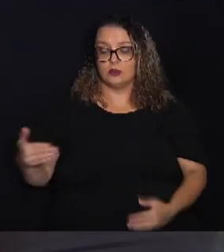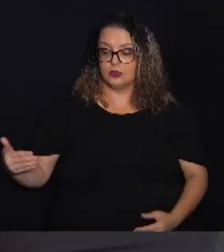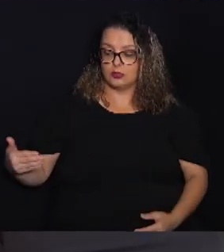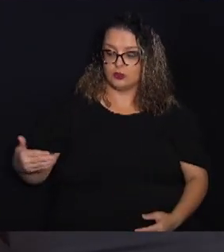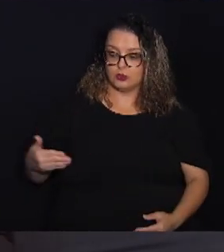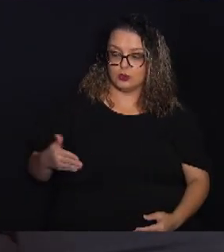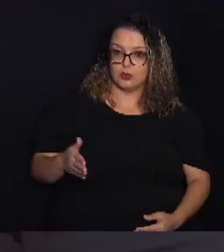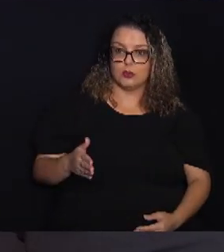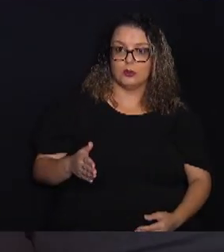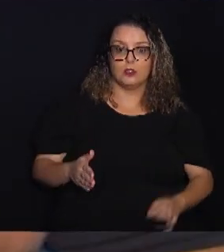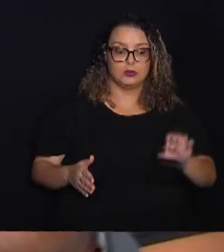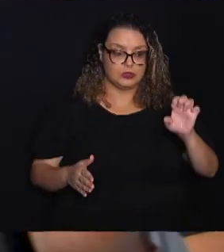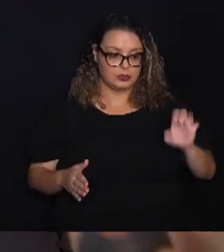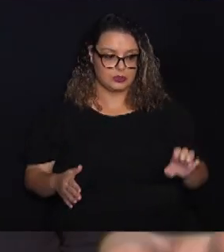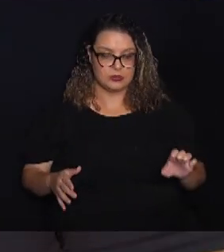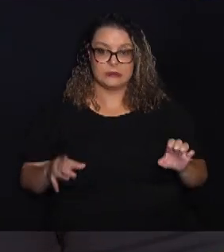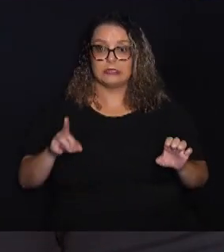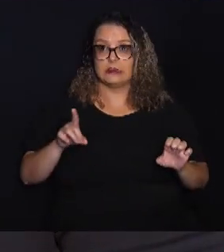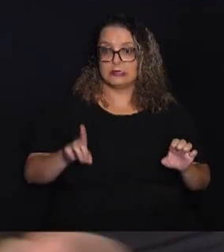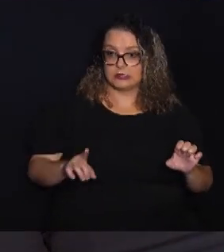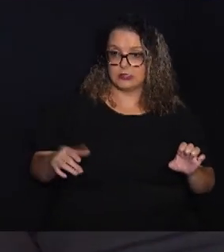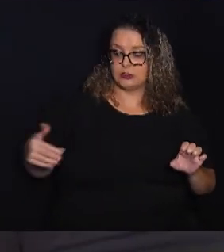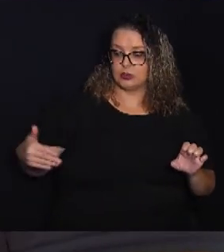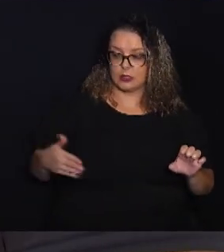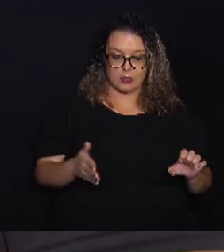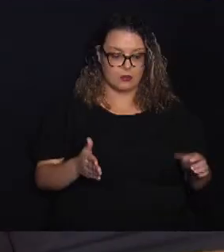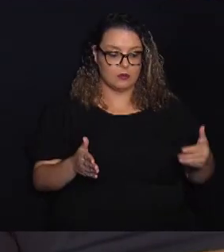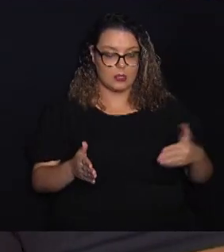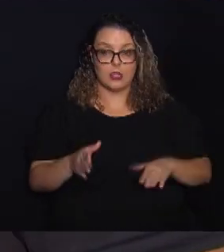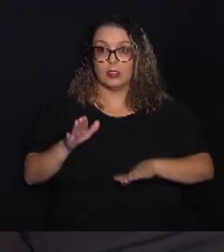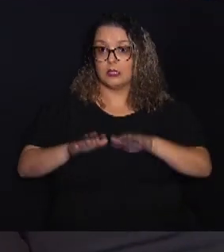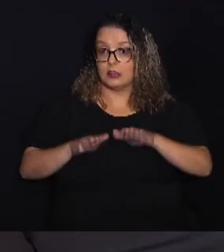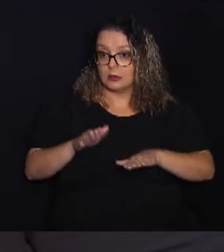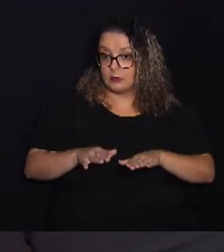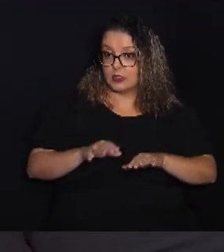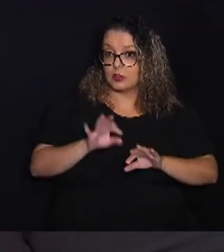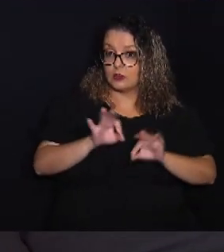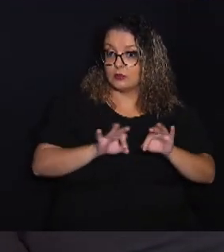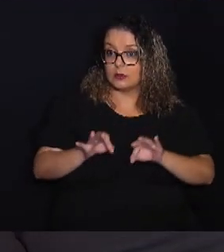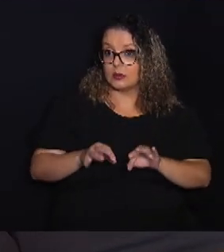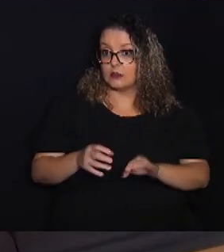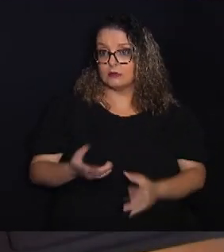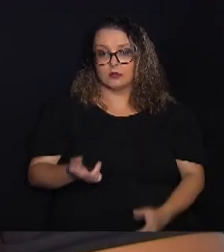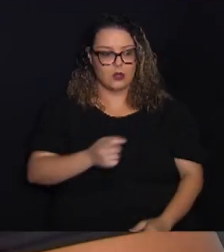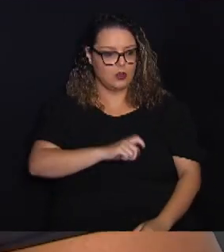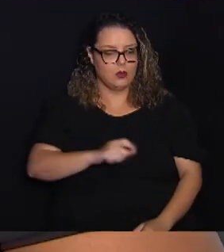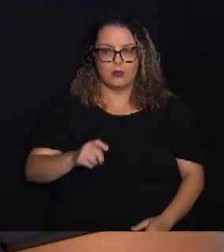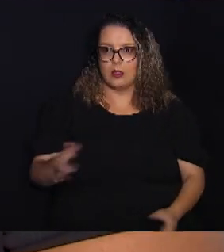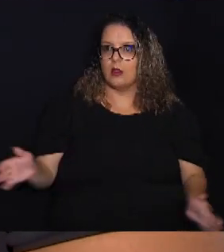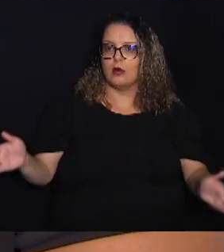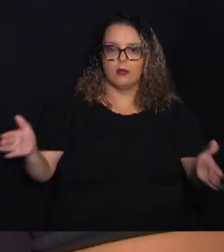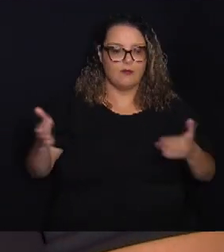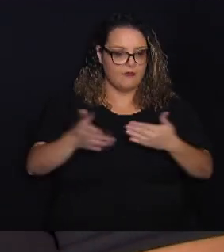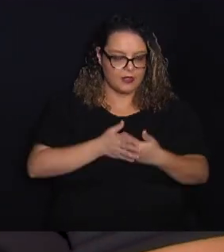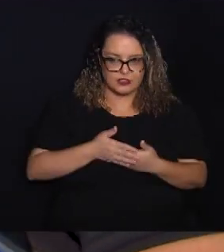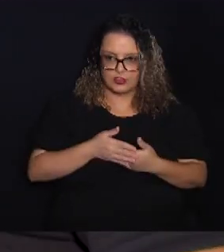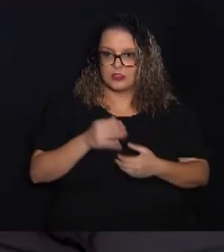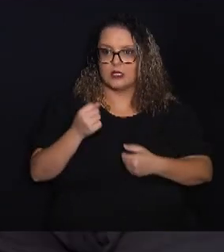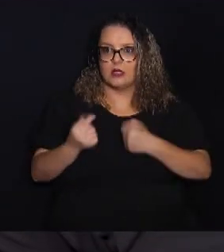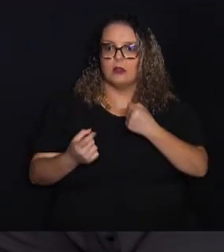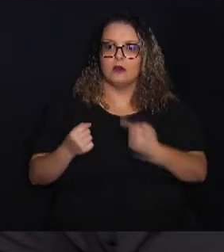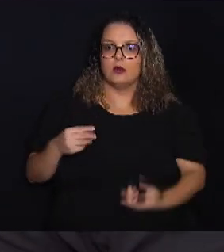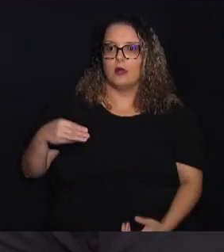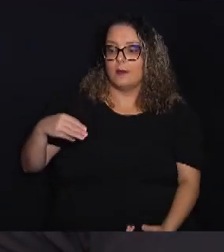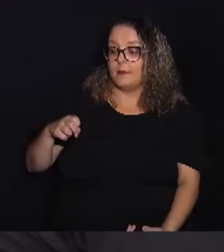entrava numa parede lateral, tanto de esquerda quanto de direita, dependendo do projeto, e se jogava com ela